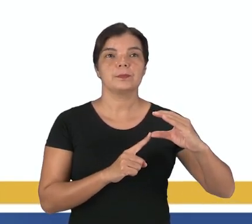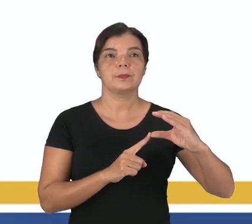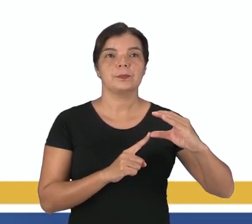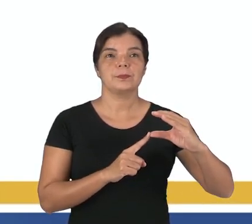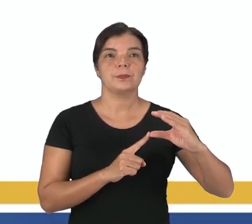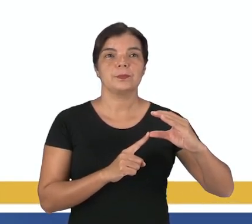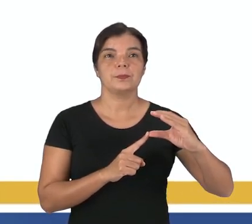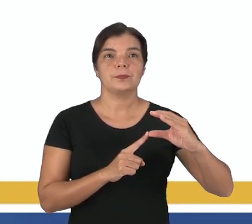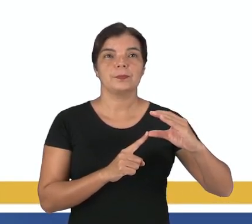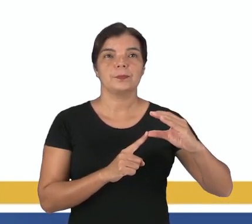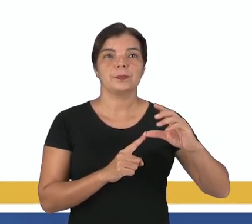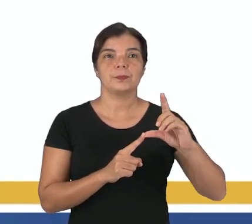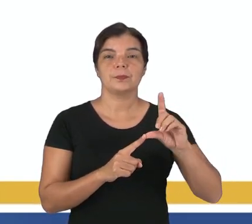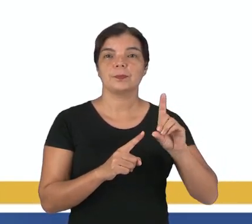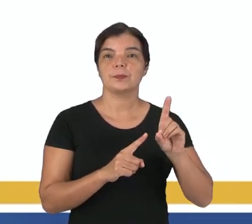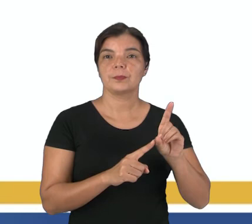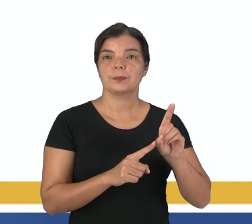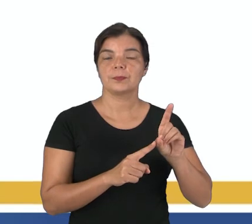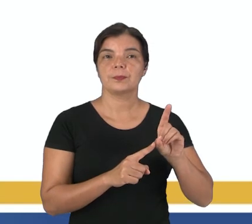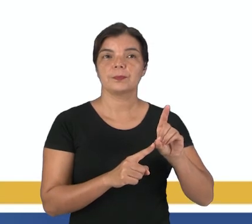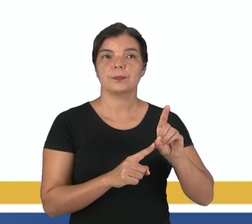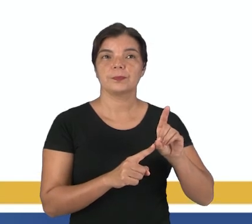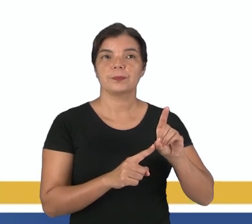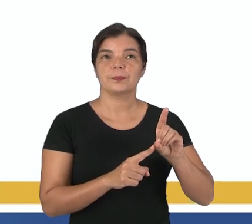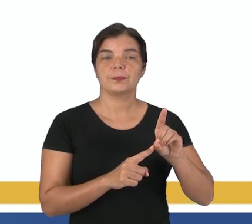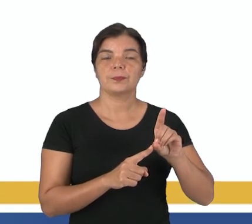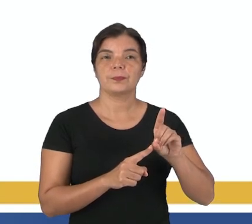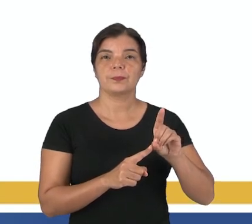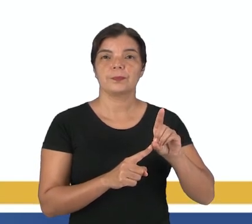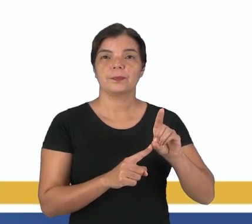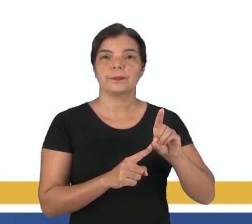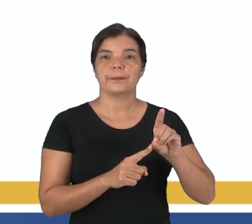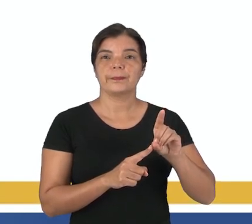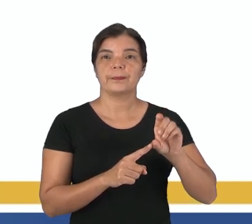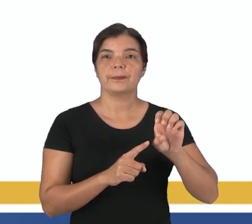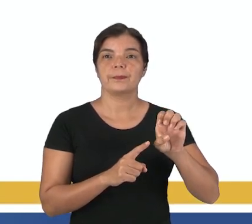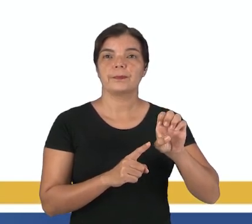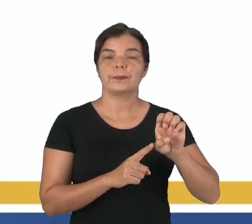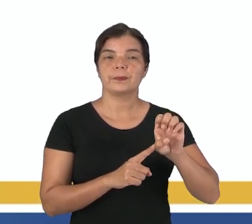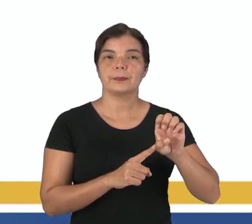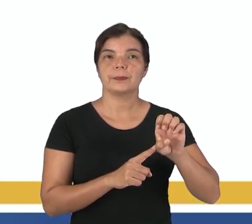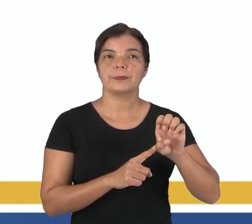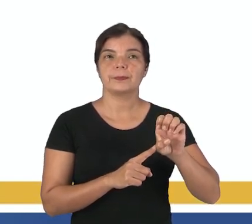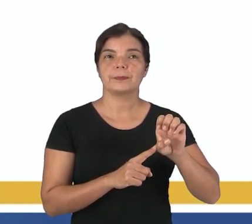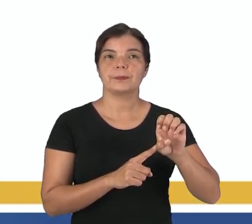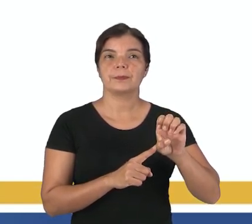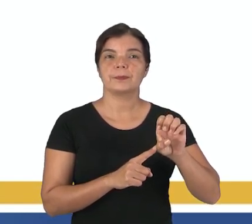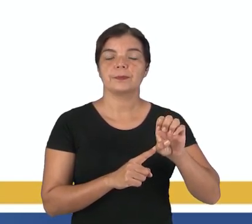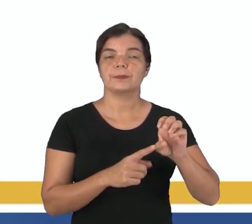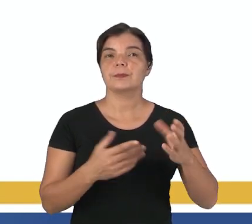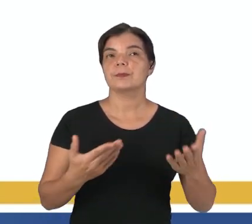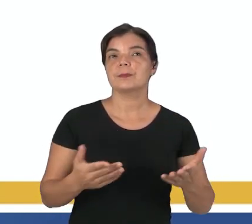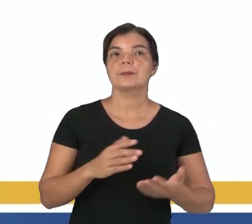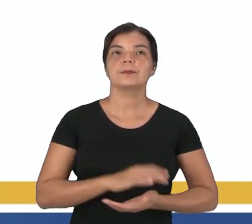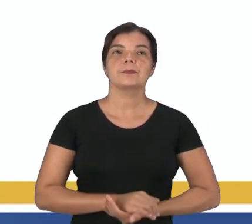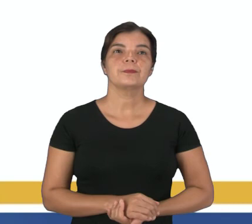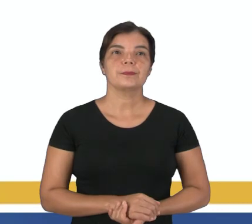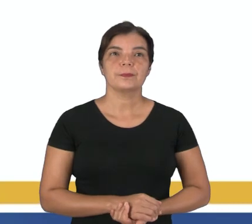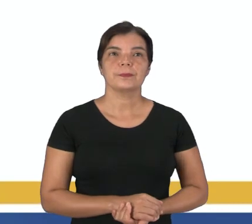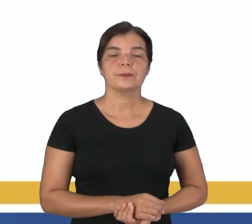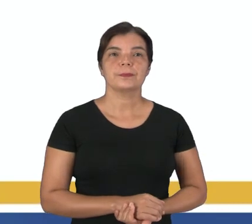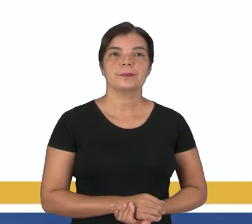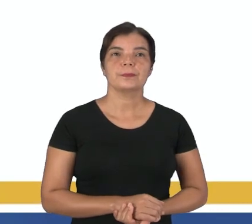letra C sais minerais e vitaminas letra de água e sais minerais ou letra é lipídios e